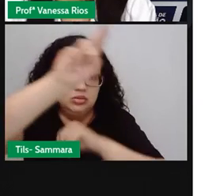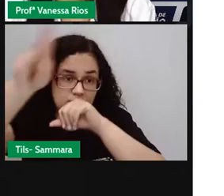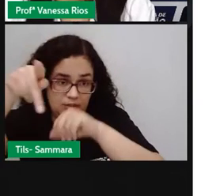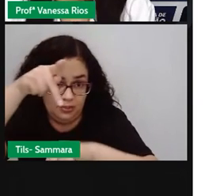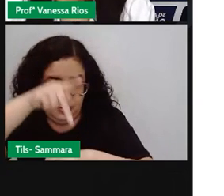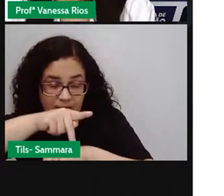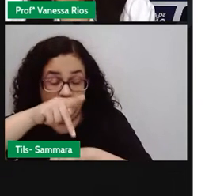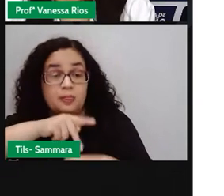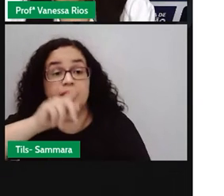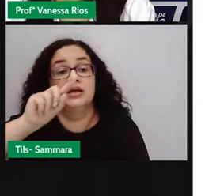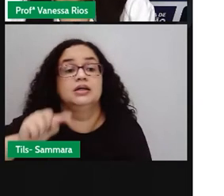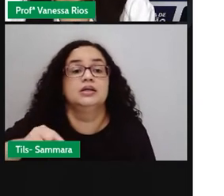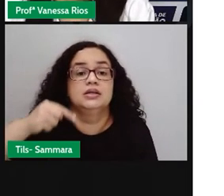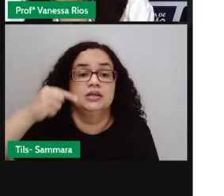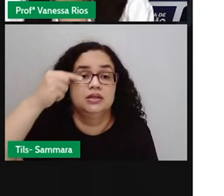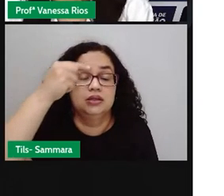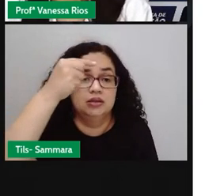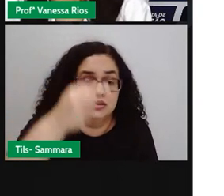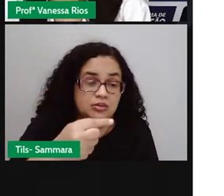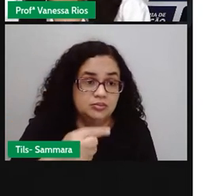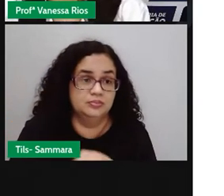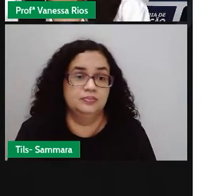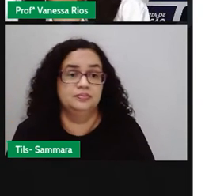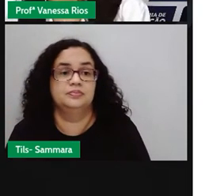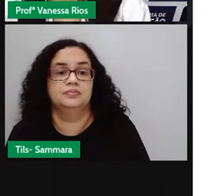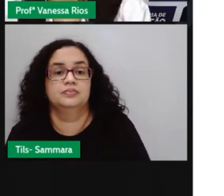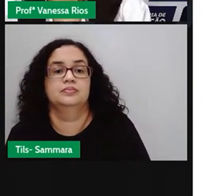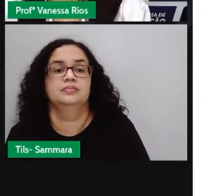aí depois, né, mesmo